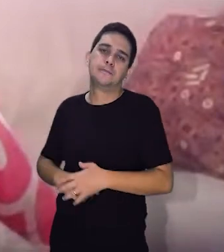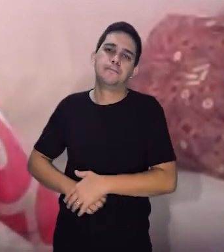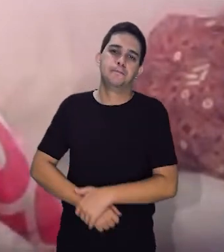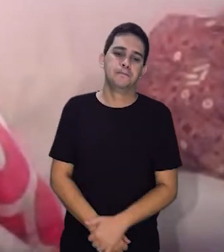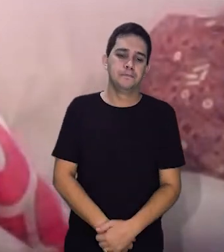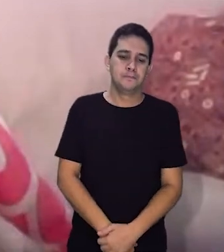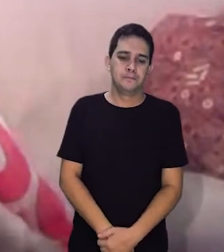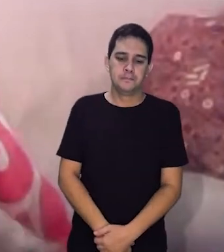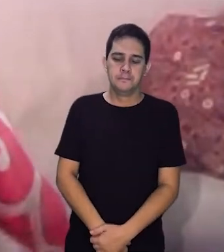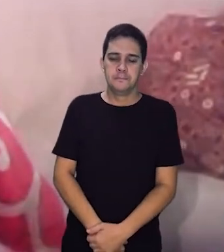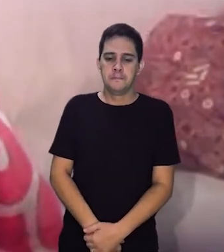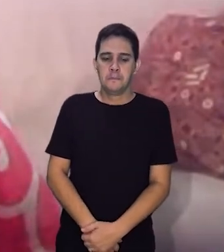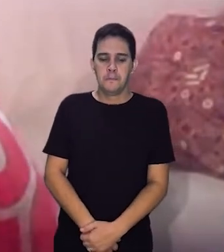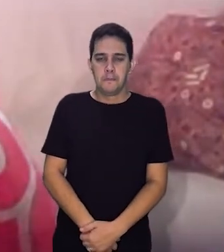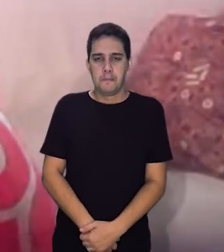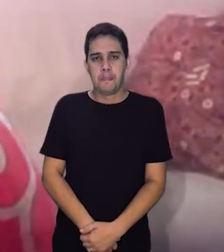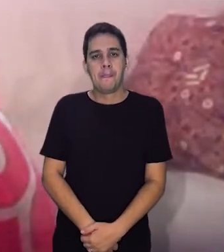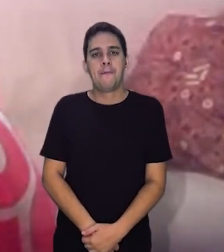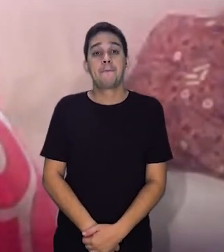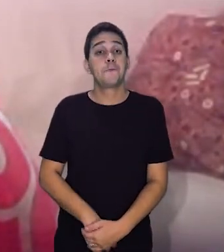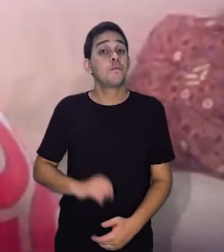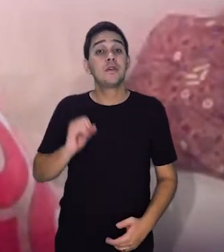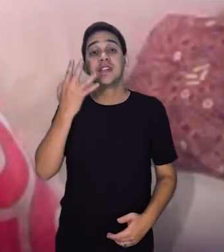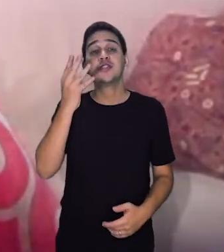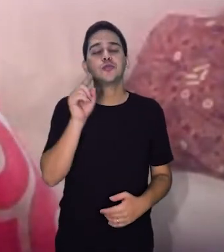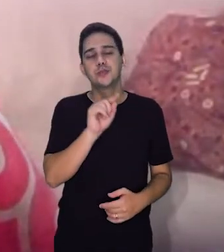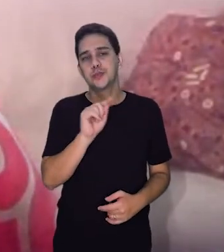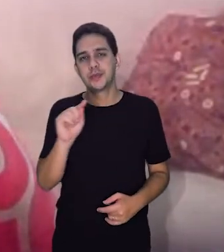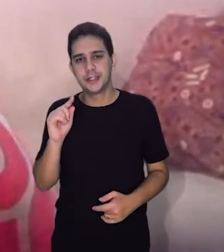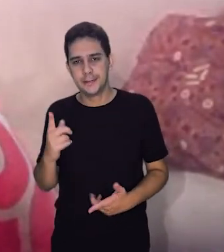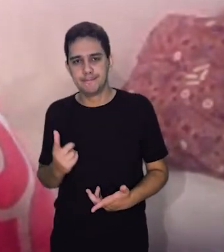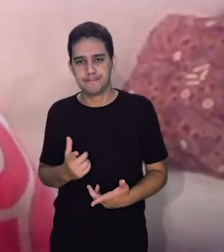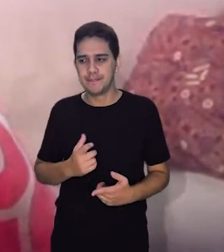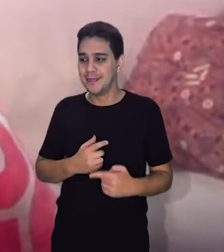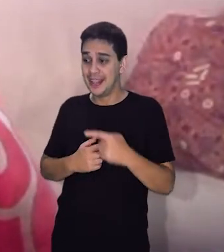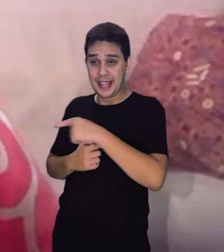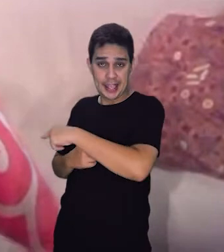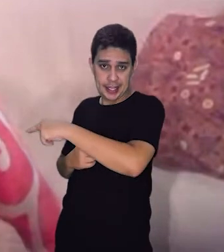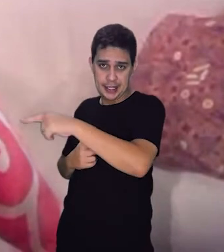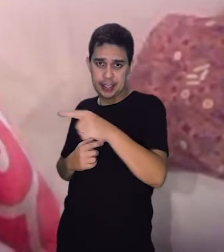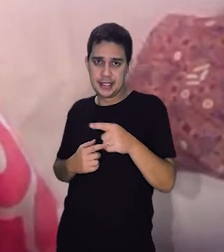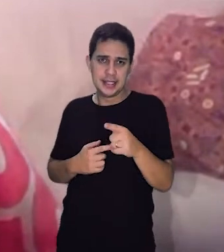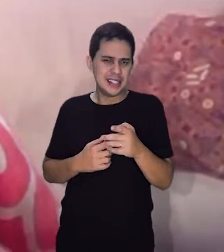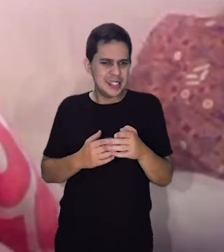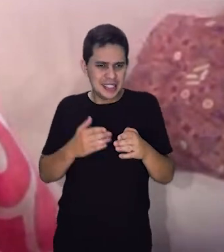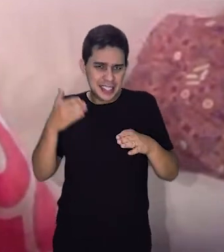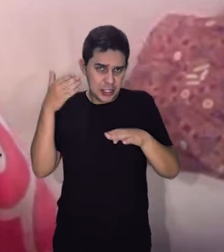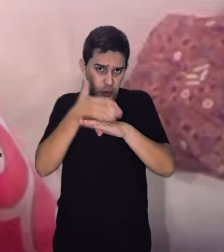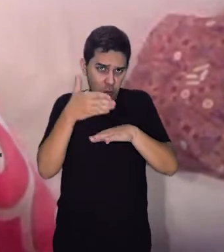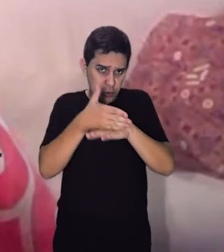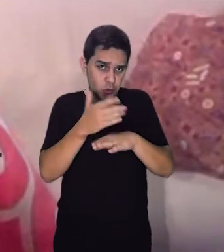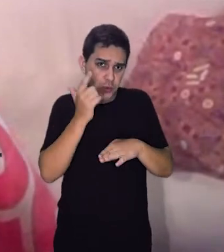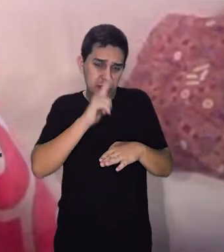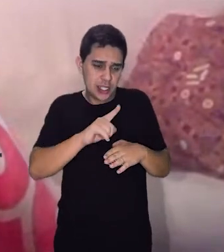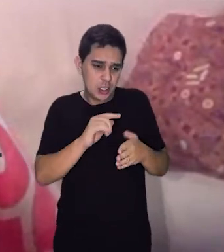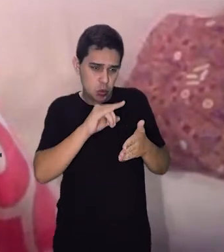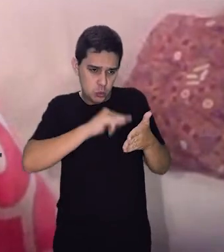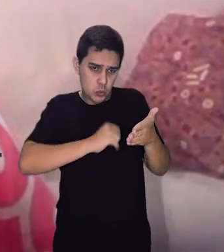tão interdisciplinar, intersetorial o acesso à documentação, que a gente percebe que